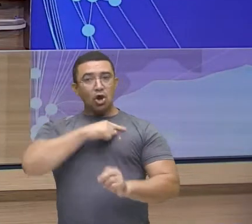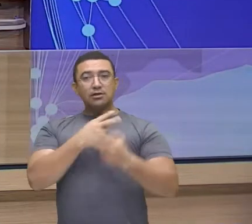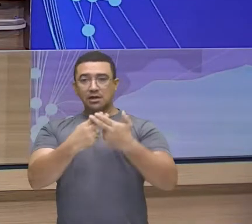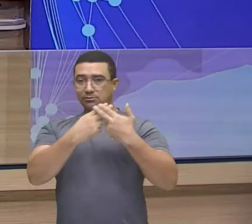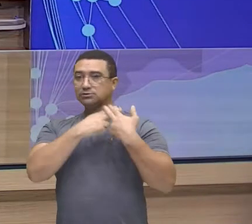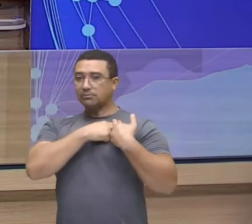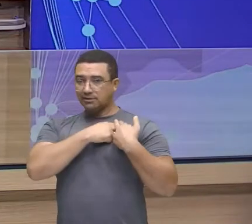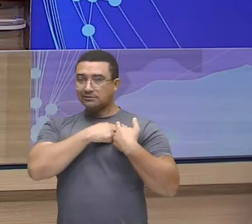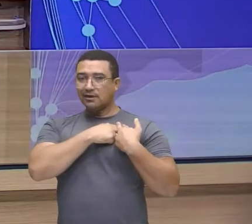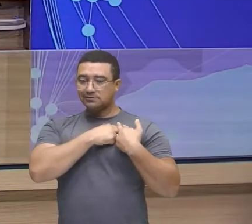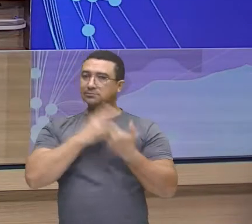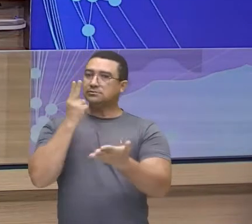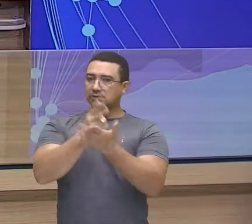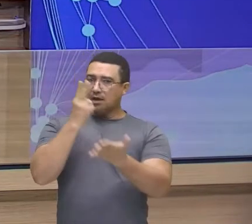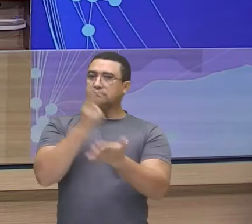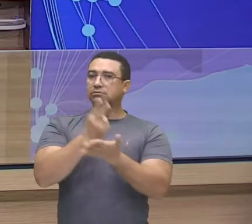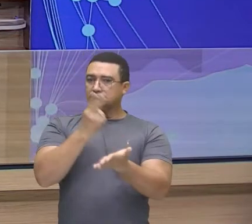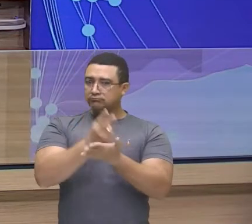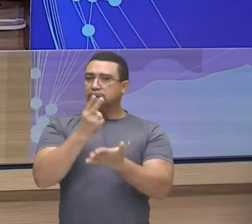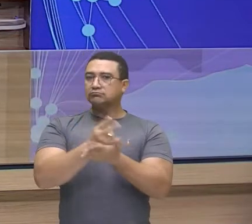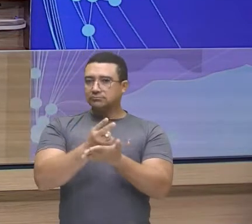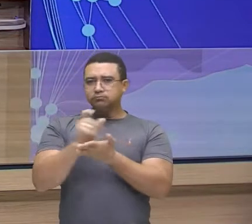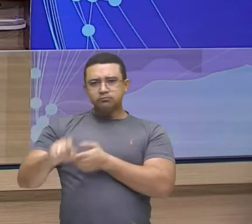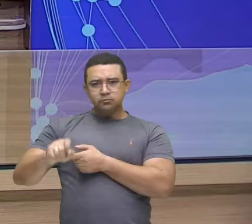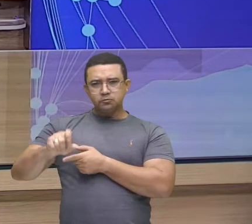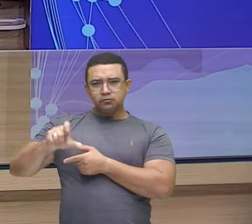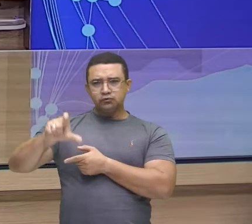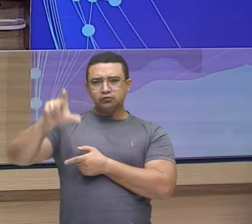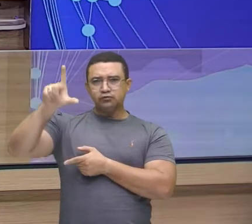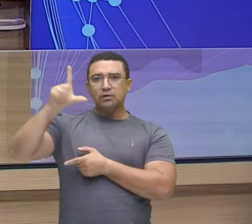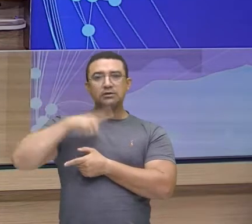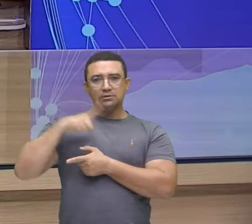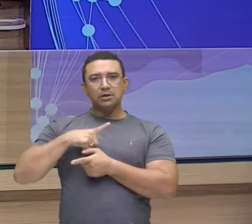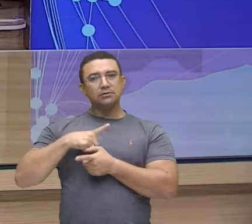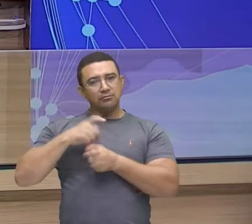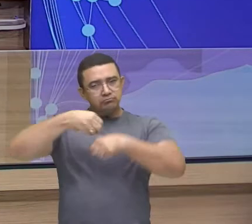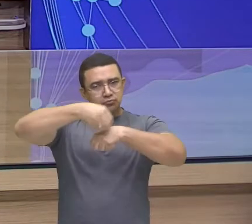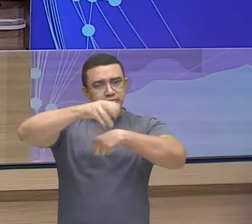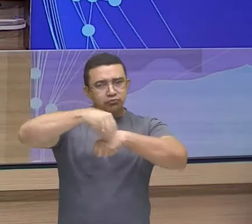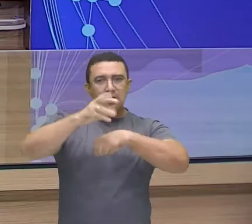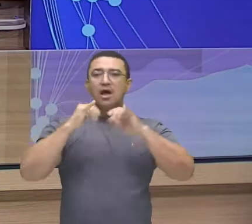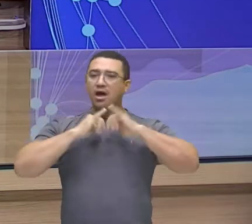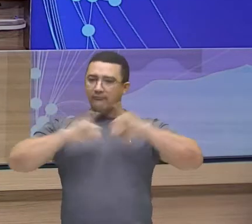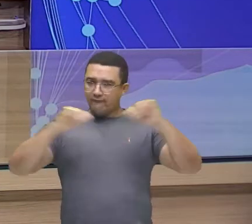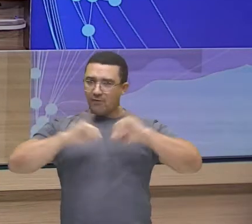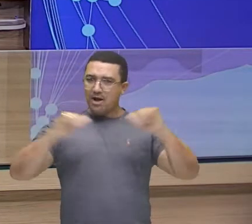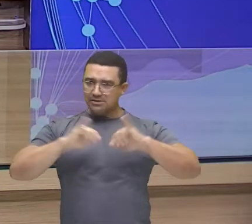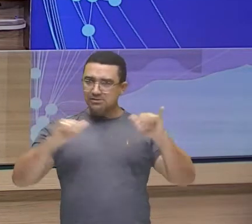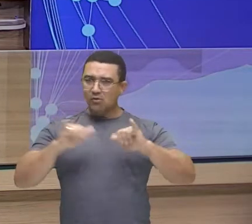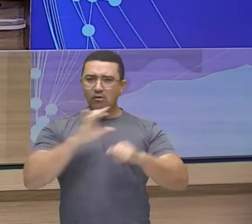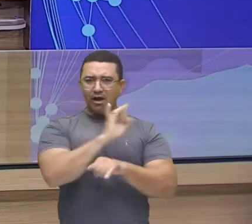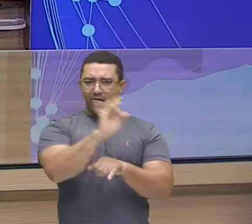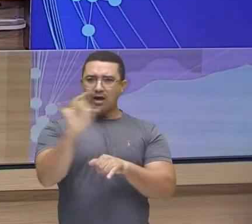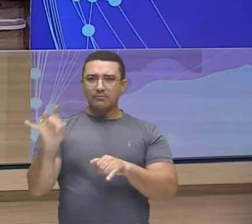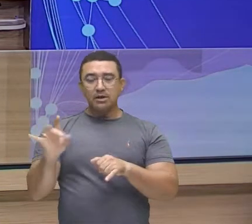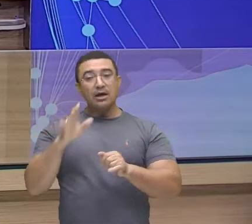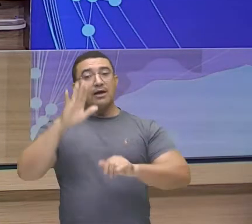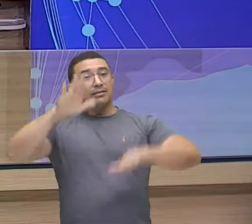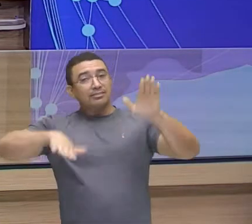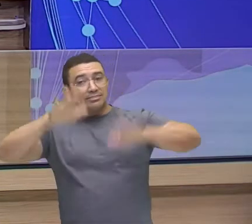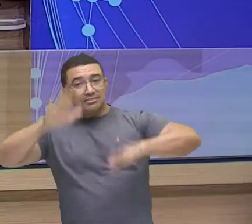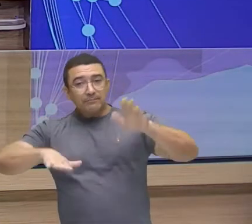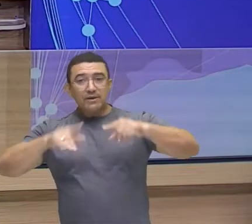muito a cada dia, para que a gente faça as informações corretas, adequadas para cada um, dependendo do grau